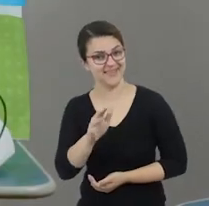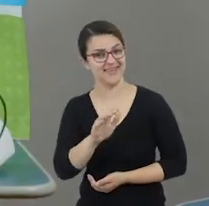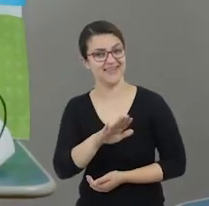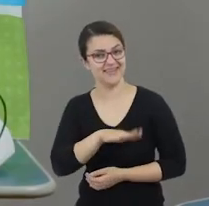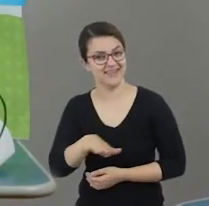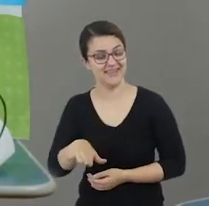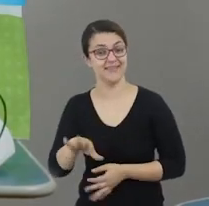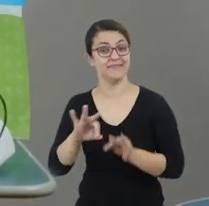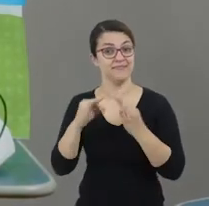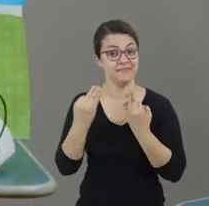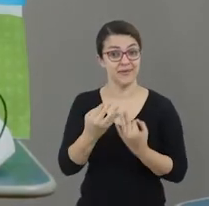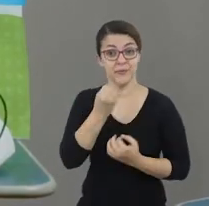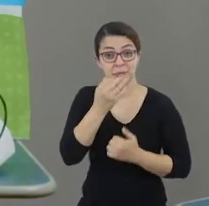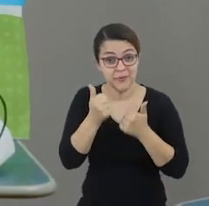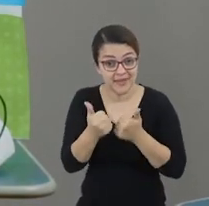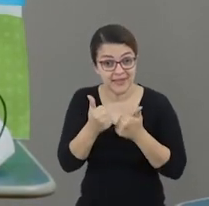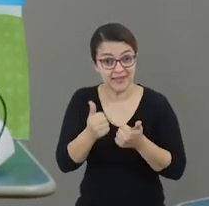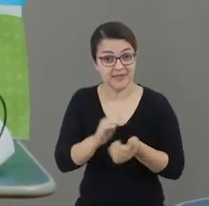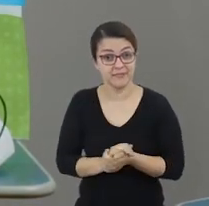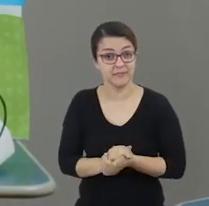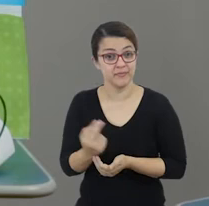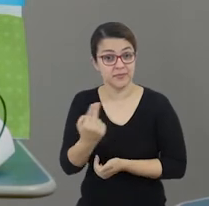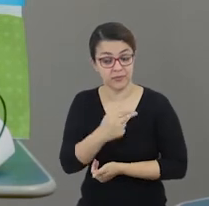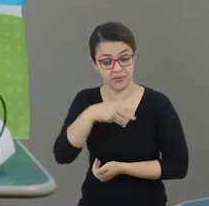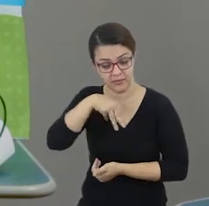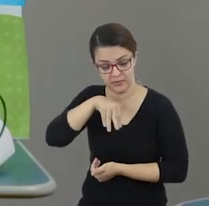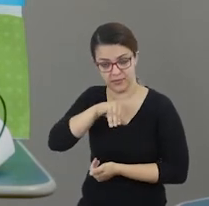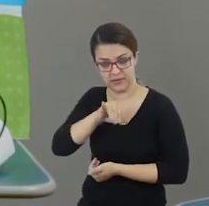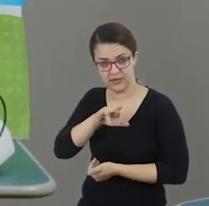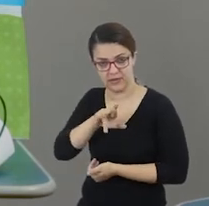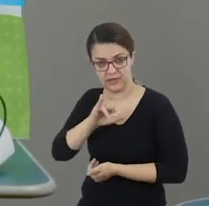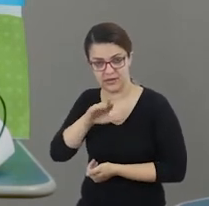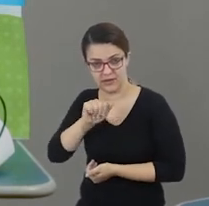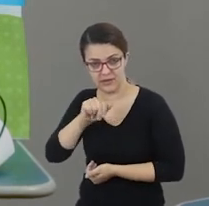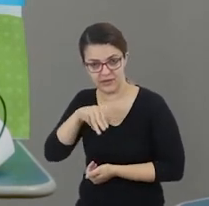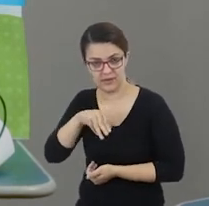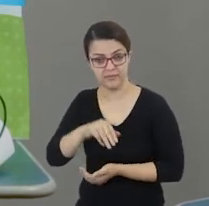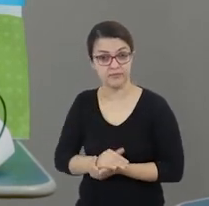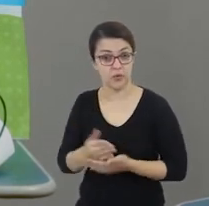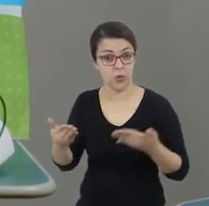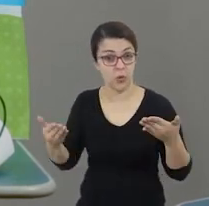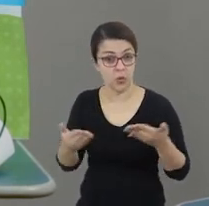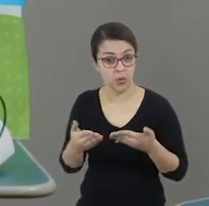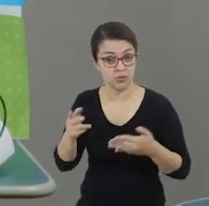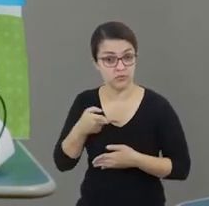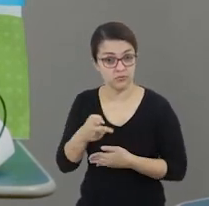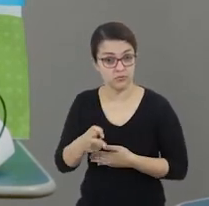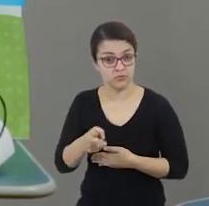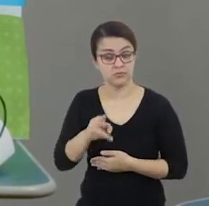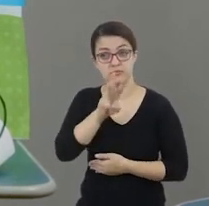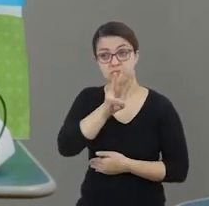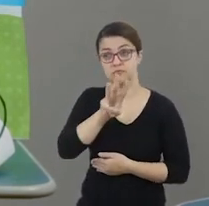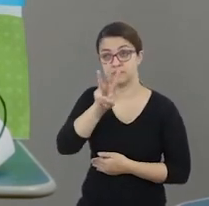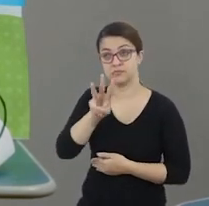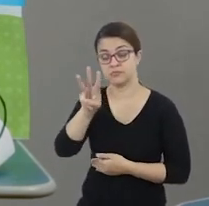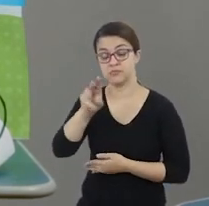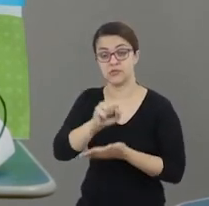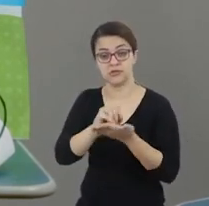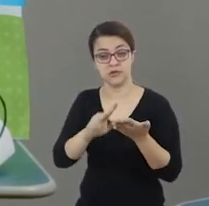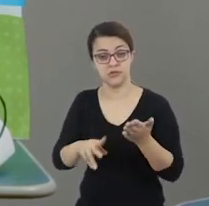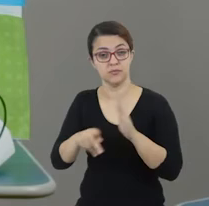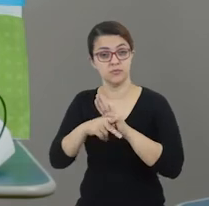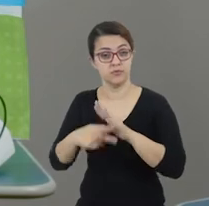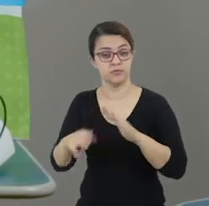Olá, crianças, família, tudo bem com vocês? Eu sou a professora Miriam Teles e hoje eu vou dar sequência no link lição de casa